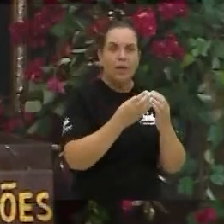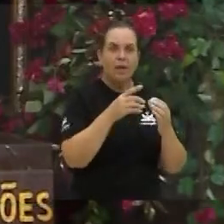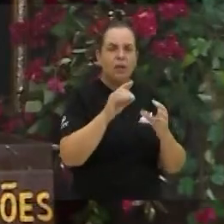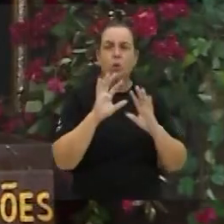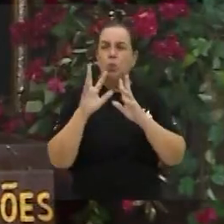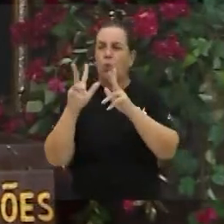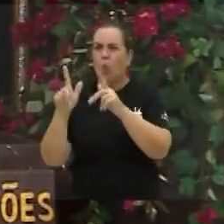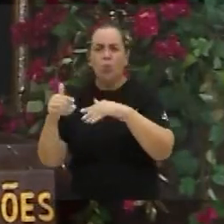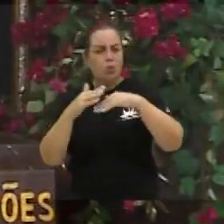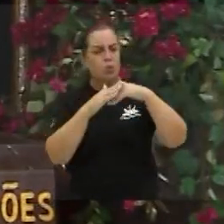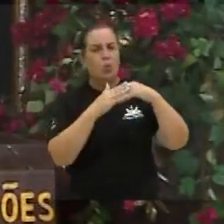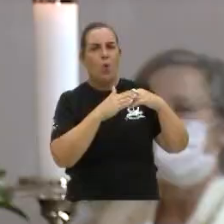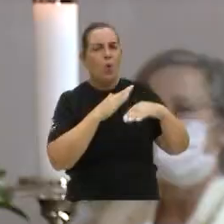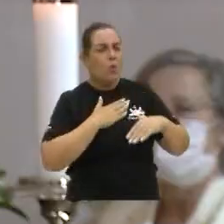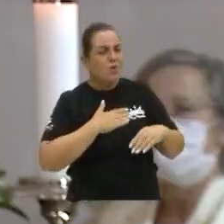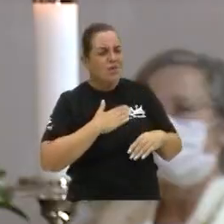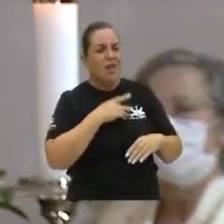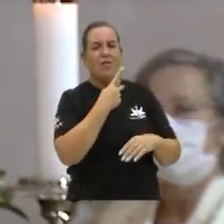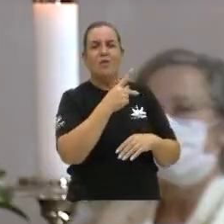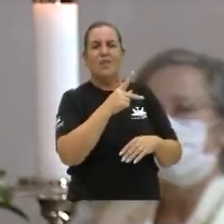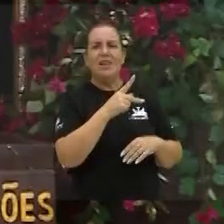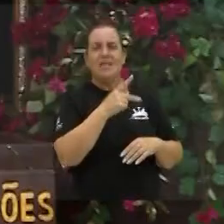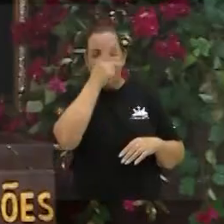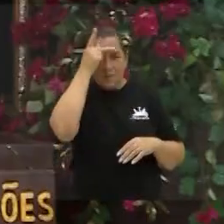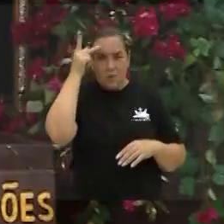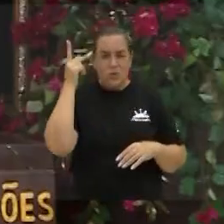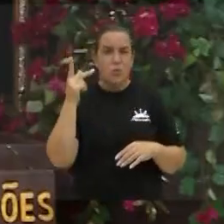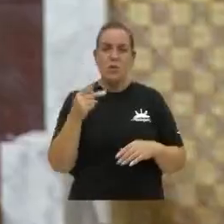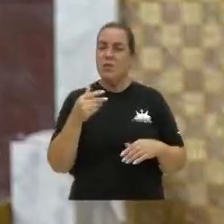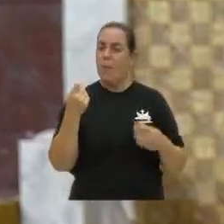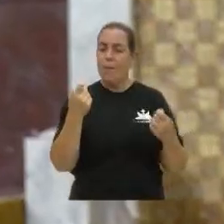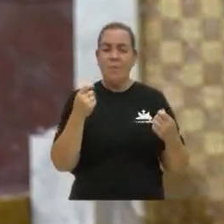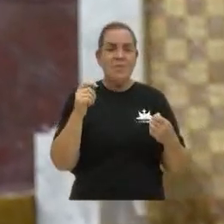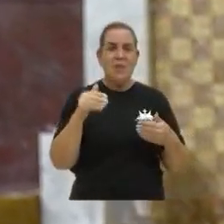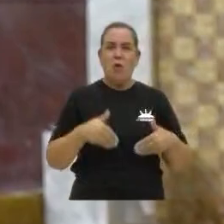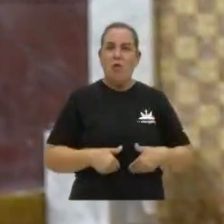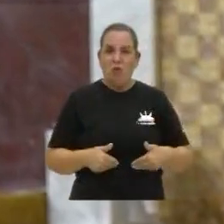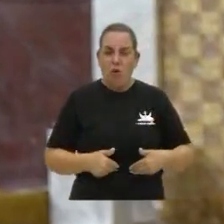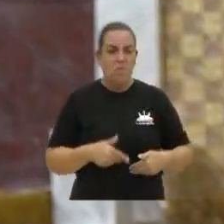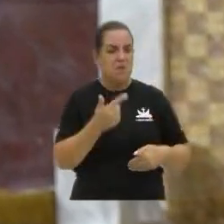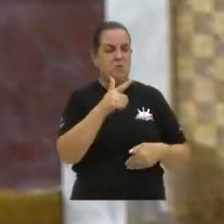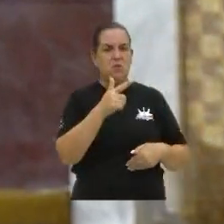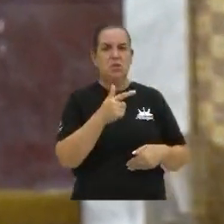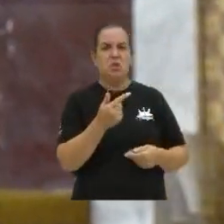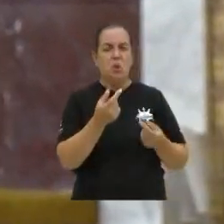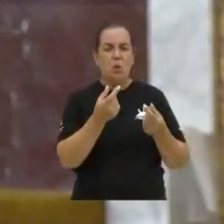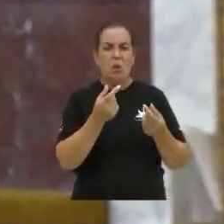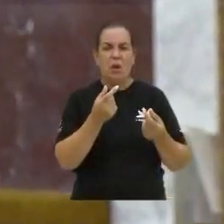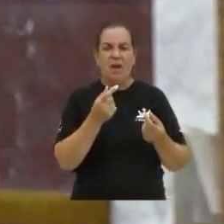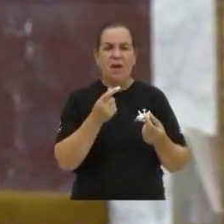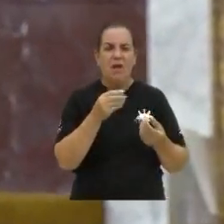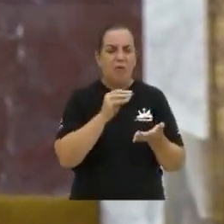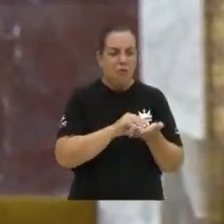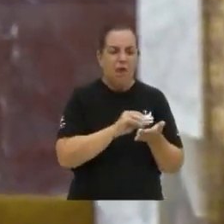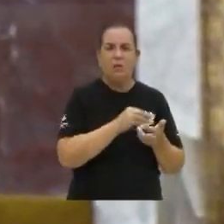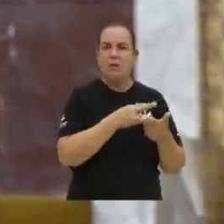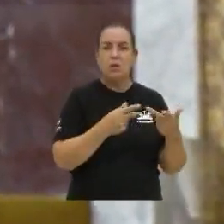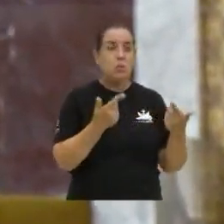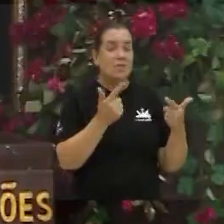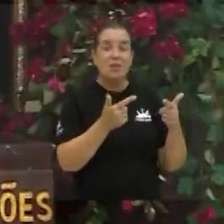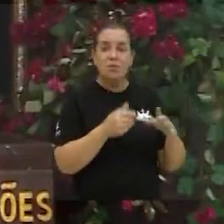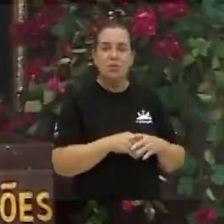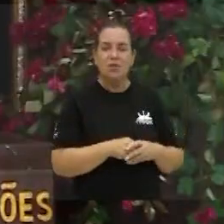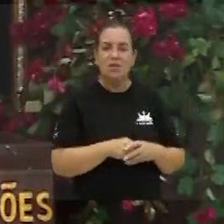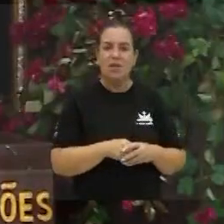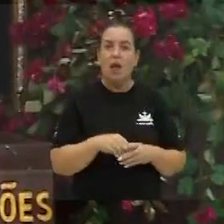ninguém passava necessidade. Então eu te digo, como nós cristãos nos posicionamos